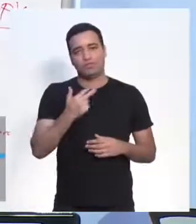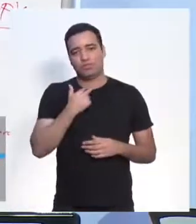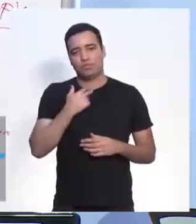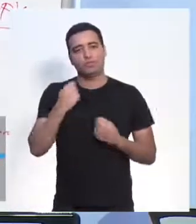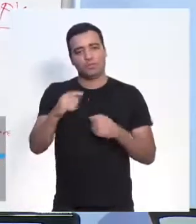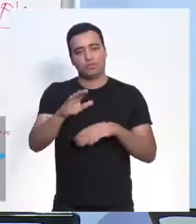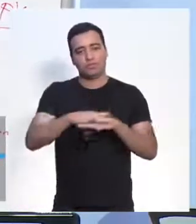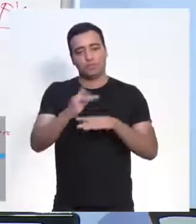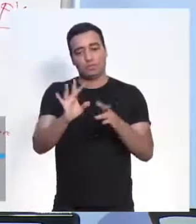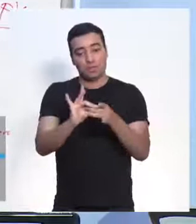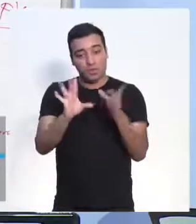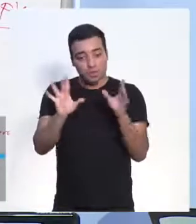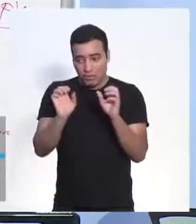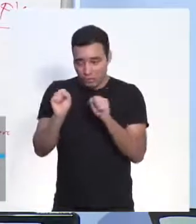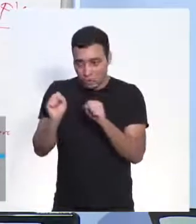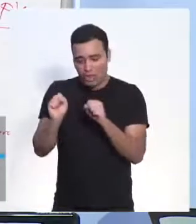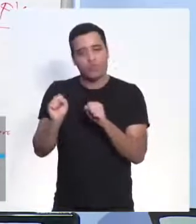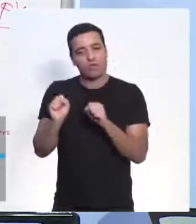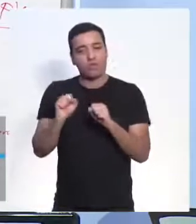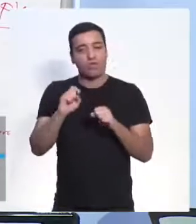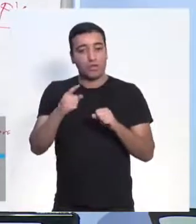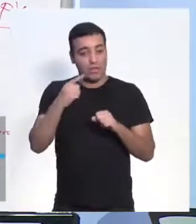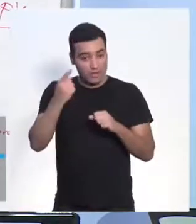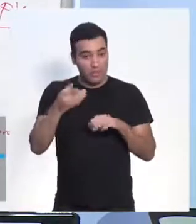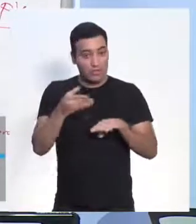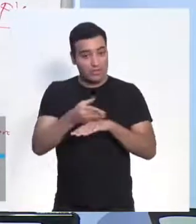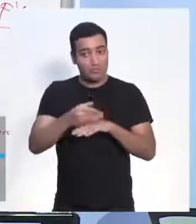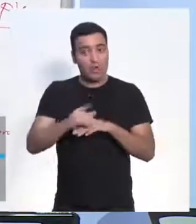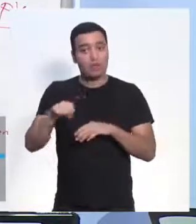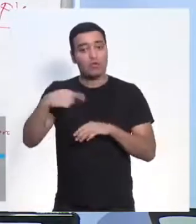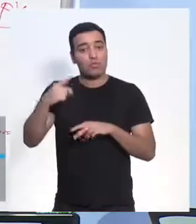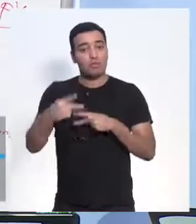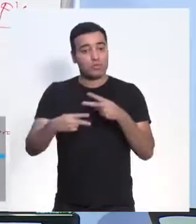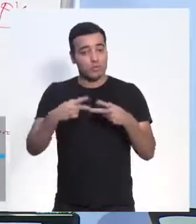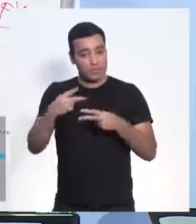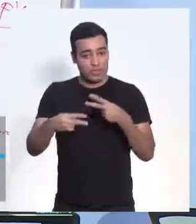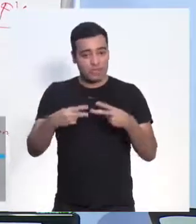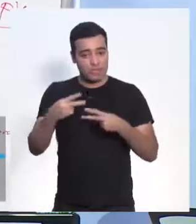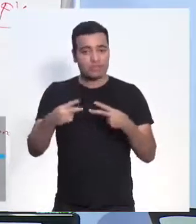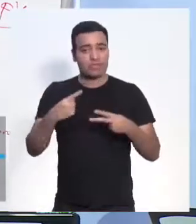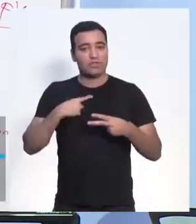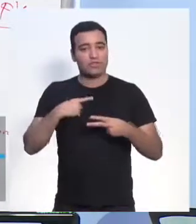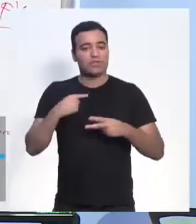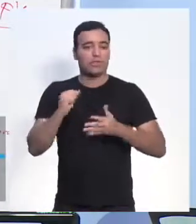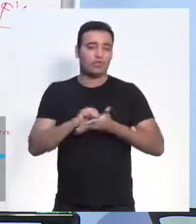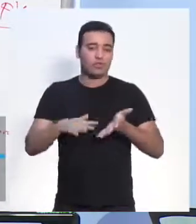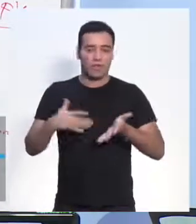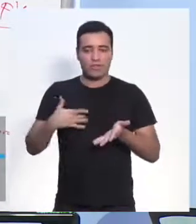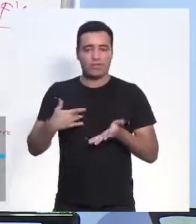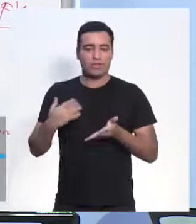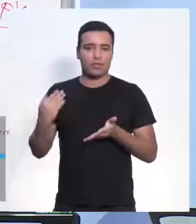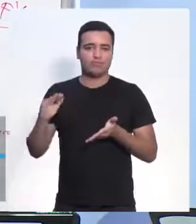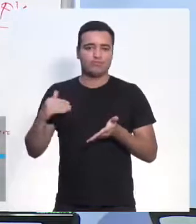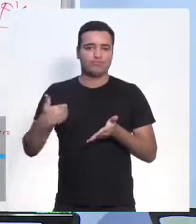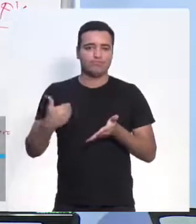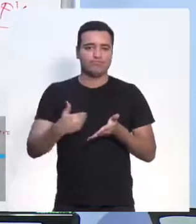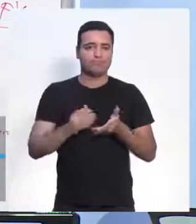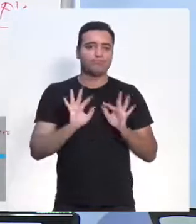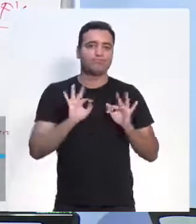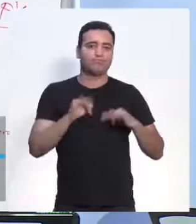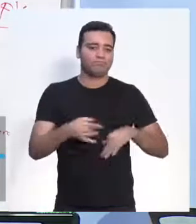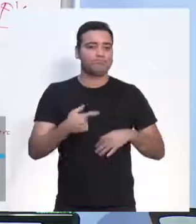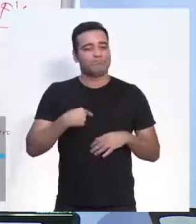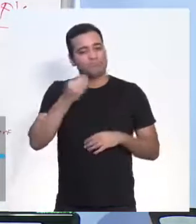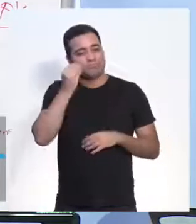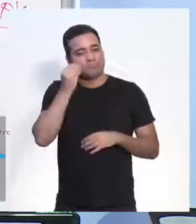Mas quem quiser participar, no próximo bimestre vão ter as próximas atividades. Esse bimestre a gente já está concluindo, então não tem como mostrar mais, mas hoje a gente está vendo aí que